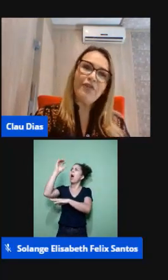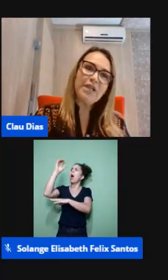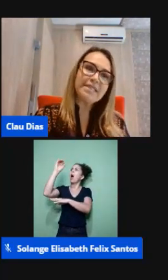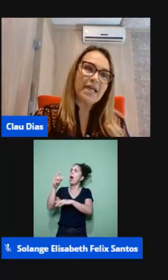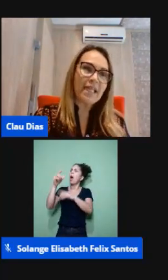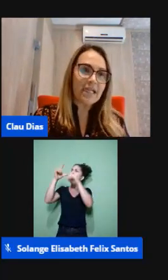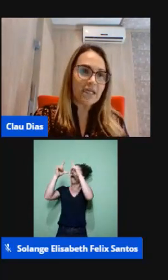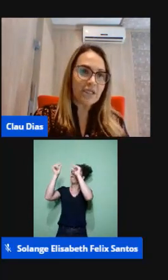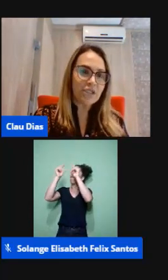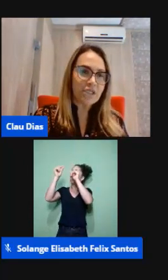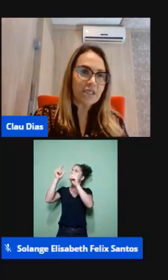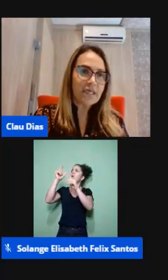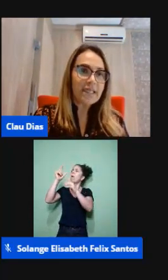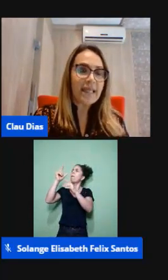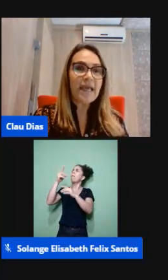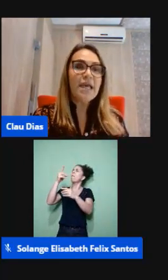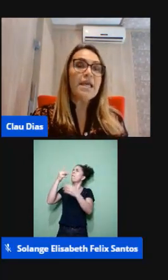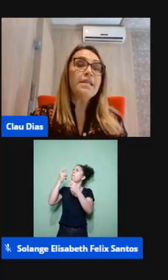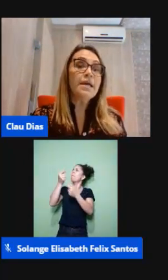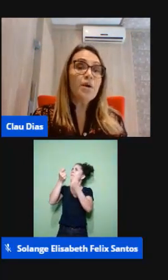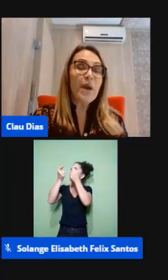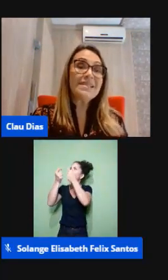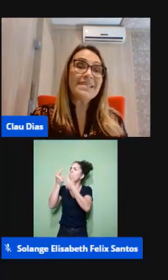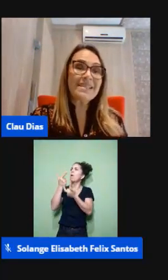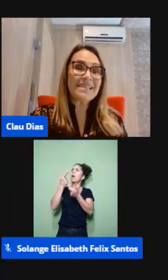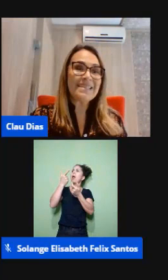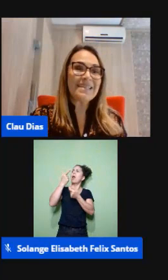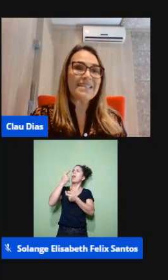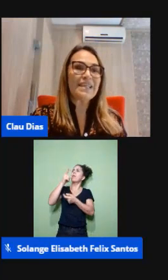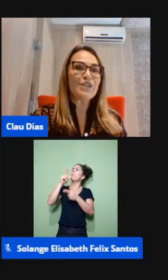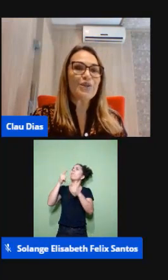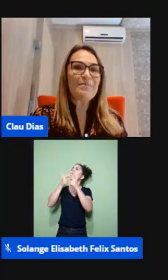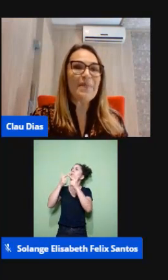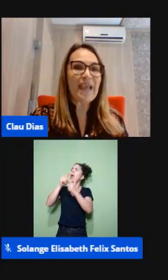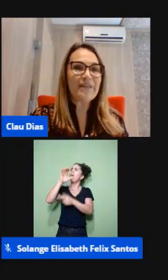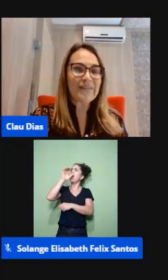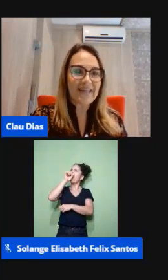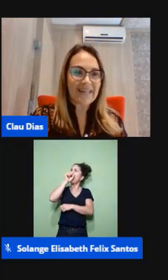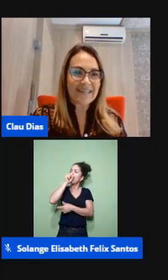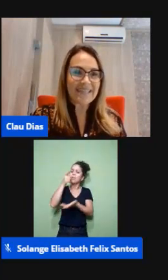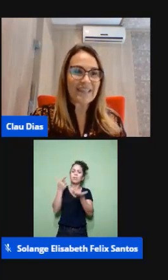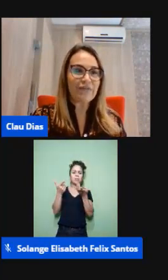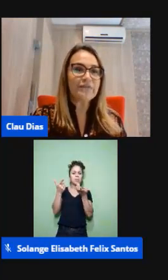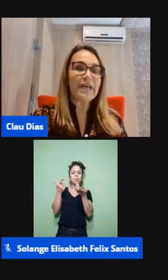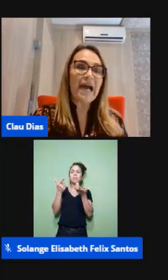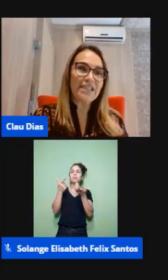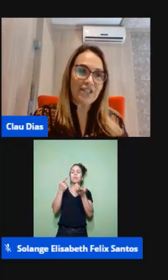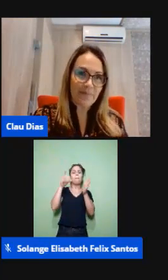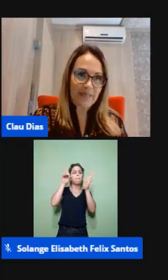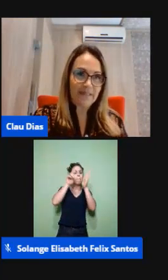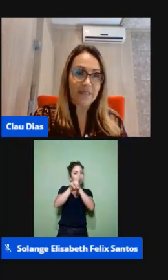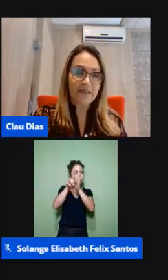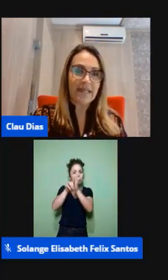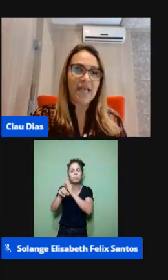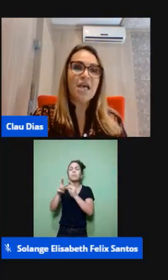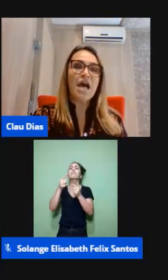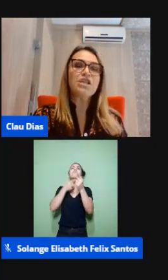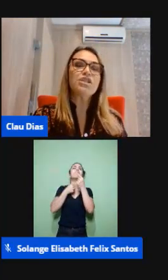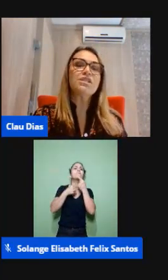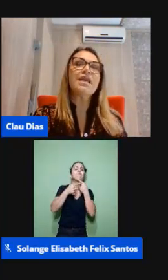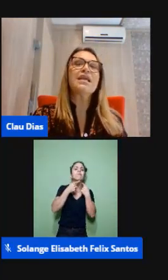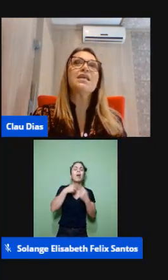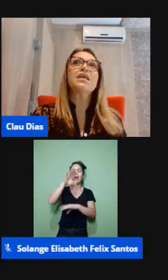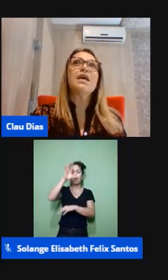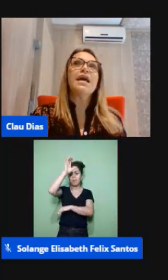Por que a folha está laranja? Né? Então, esse questionamento da criança, essa vontade de aprender, né?